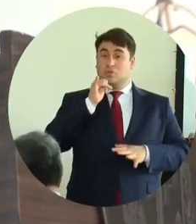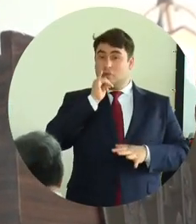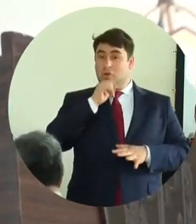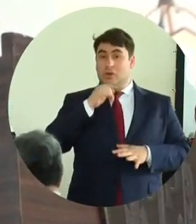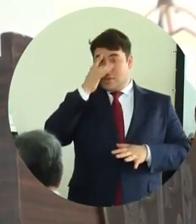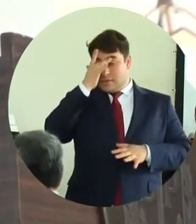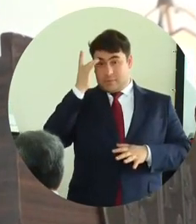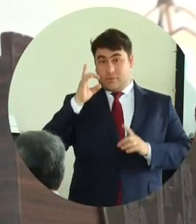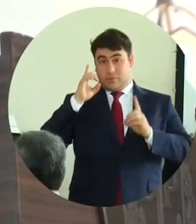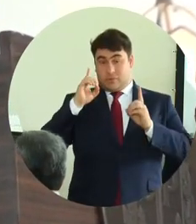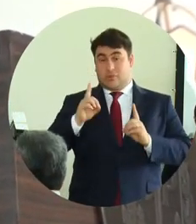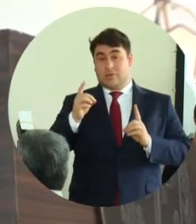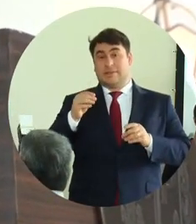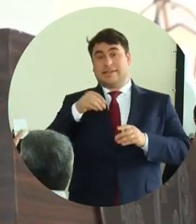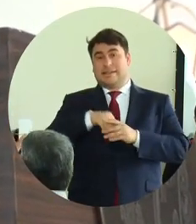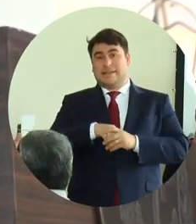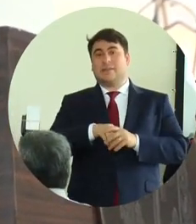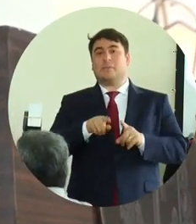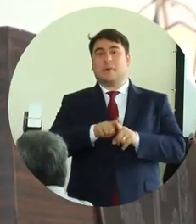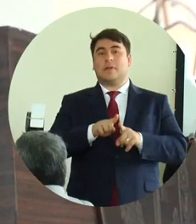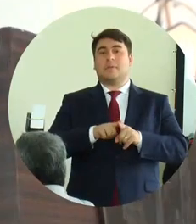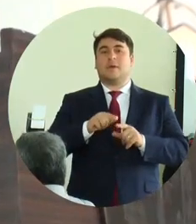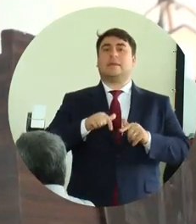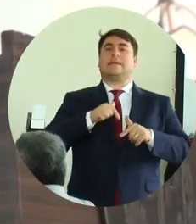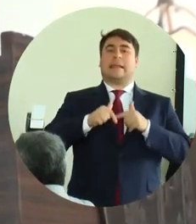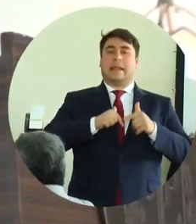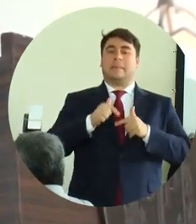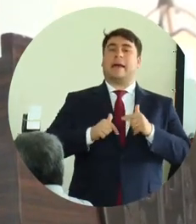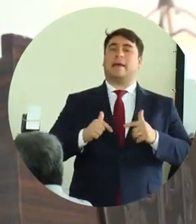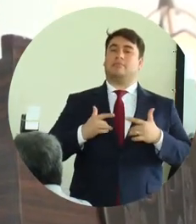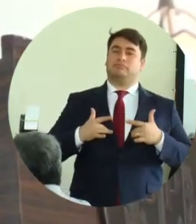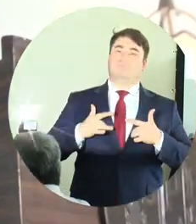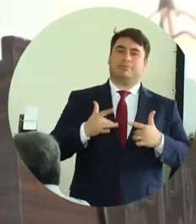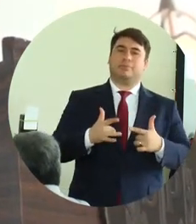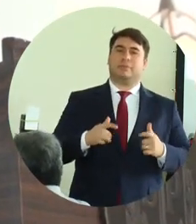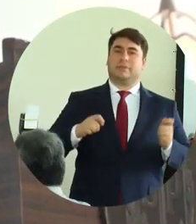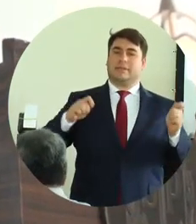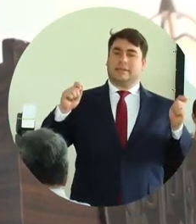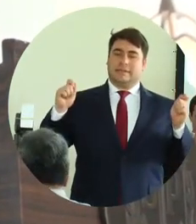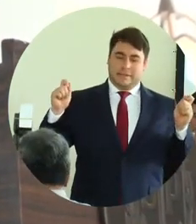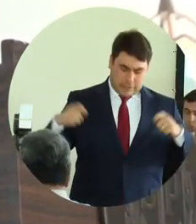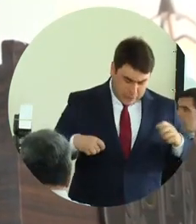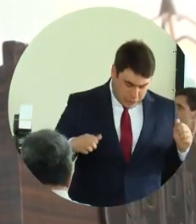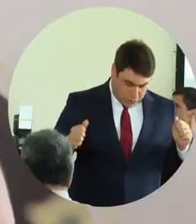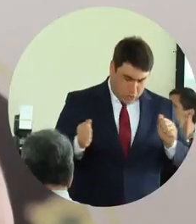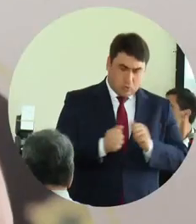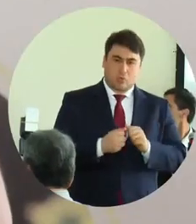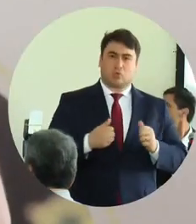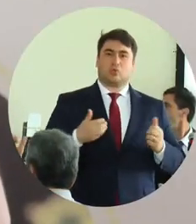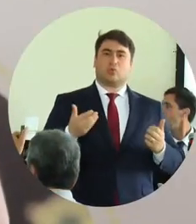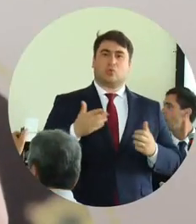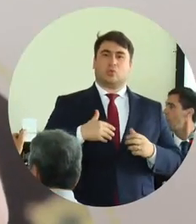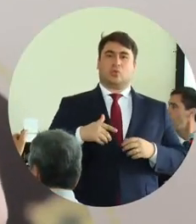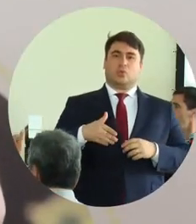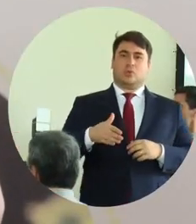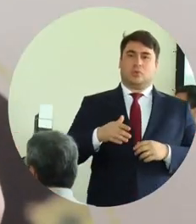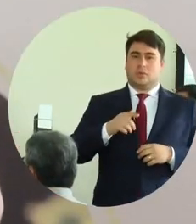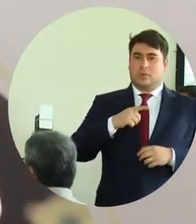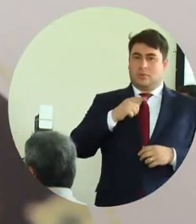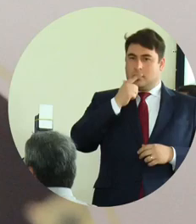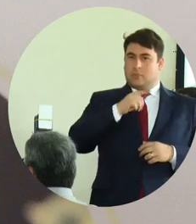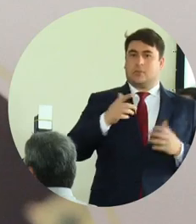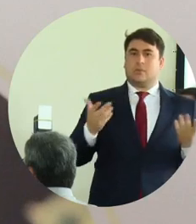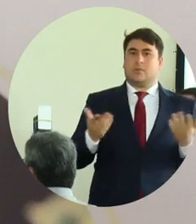nossas pessoas internamente, mas com todo o trabalho que a gente faz com os nossos alunos. Esse ano é um ano